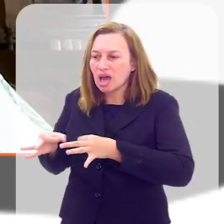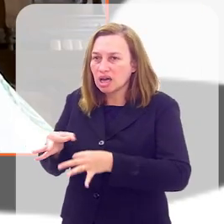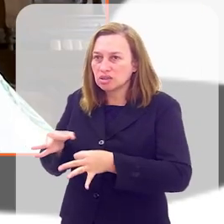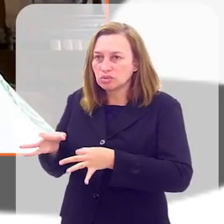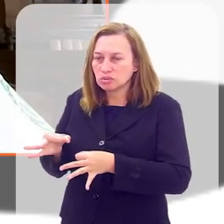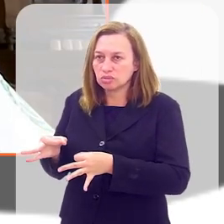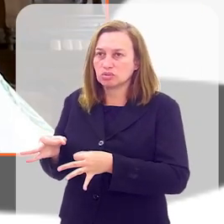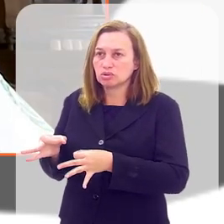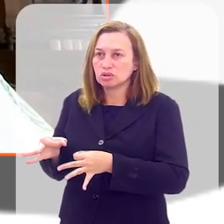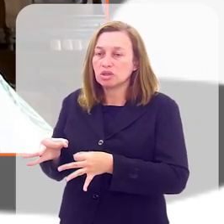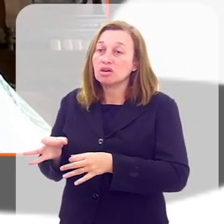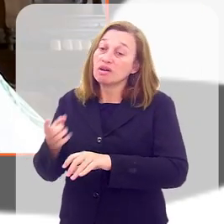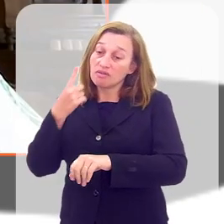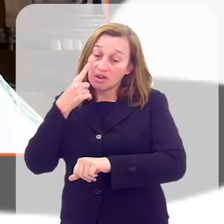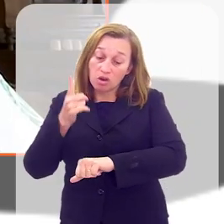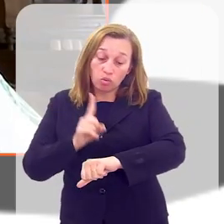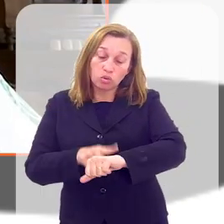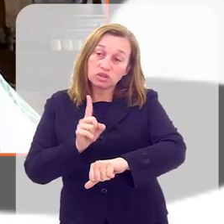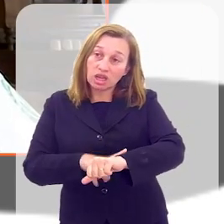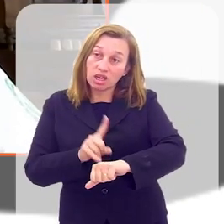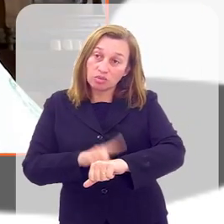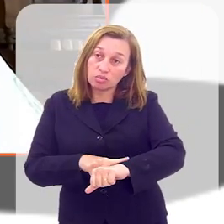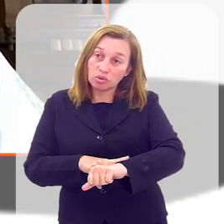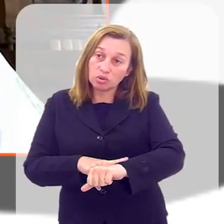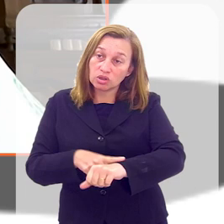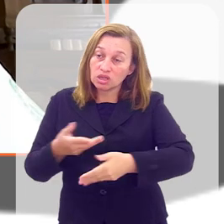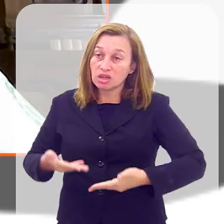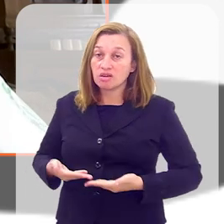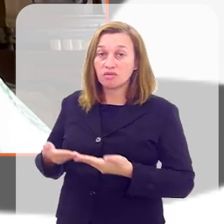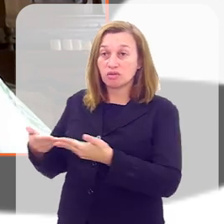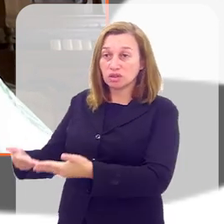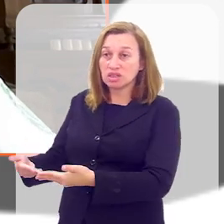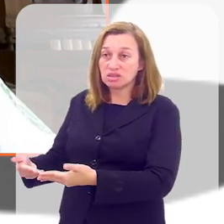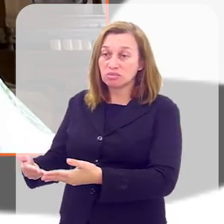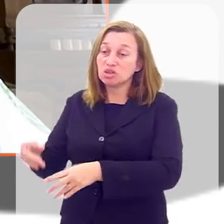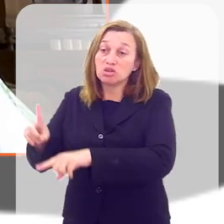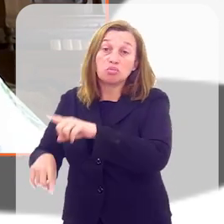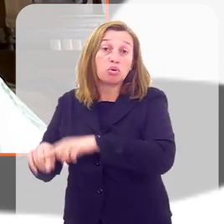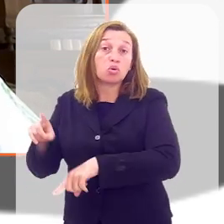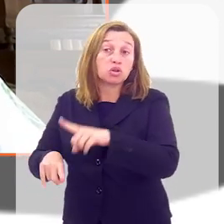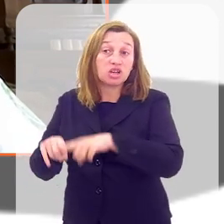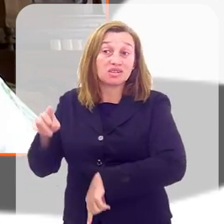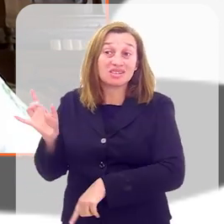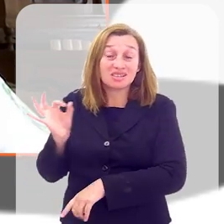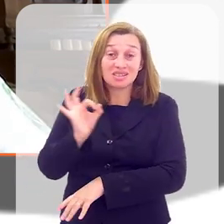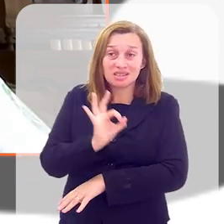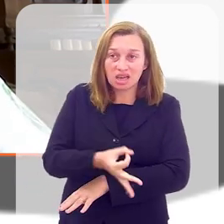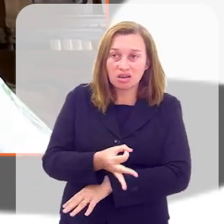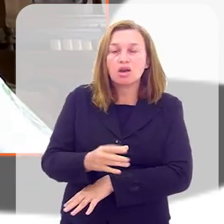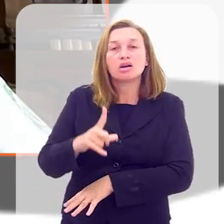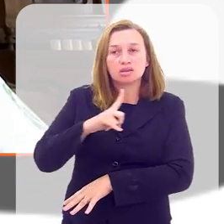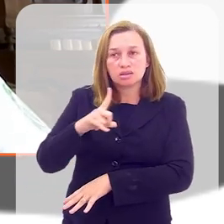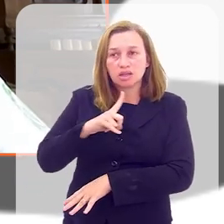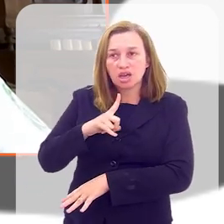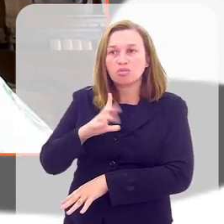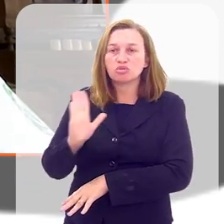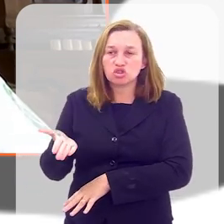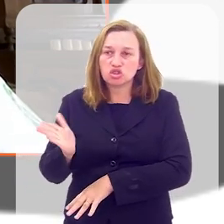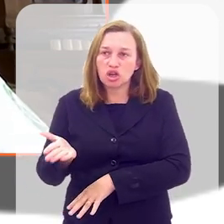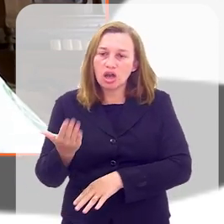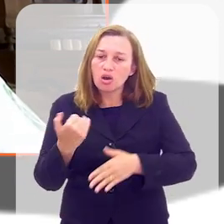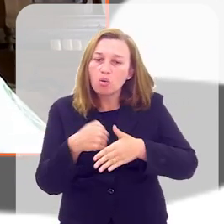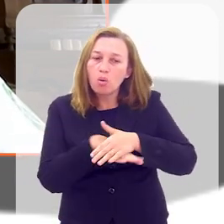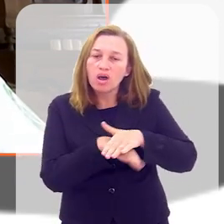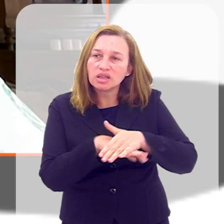a gente vem de prazo nós não podemos depender do tempo de fornecimento do fornecedor tempo de entregar o material então nós temos